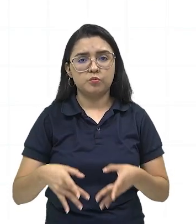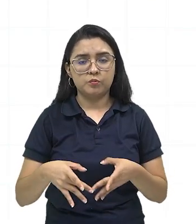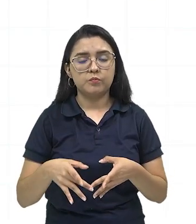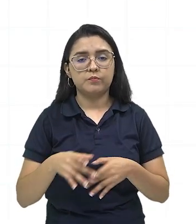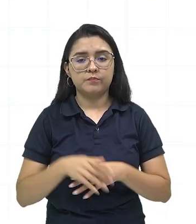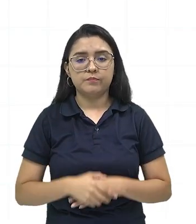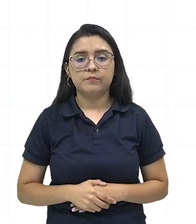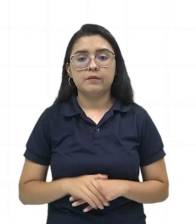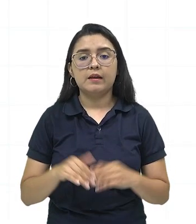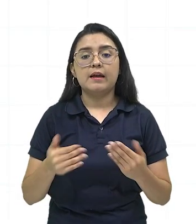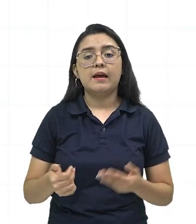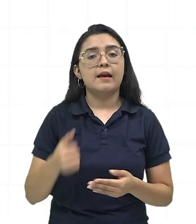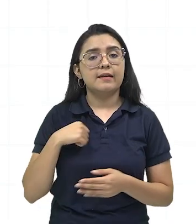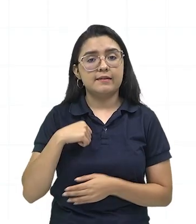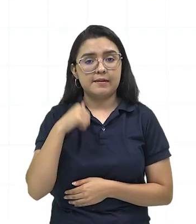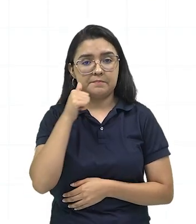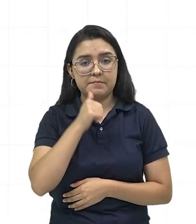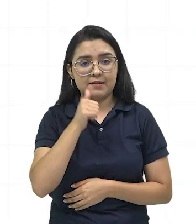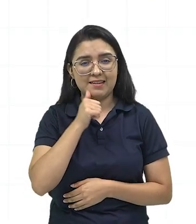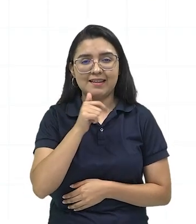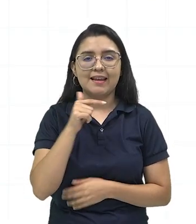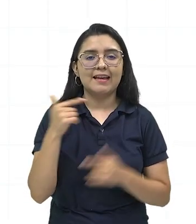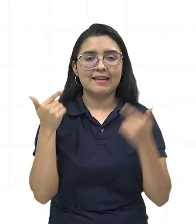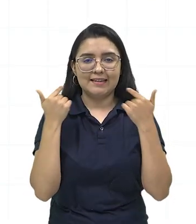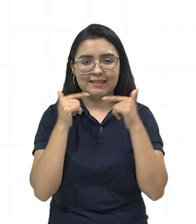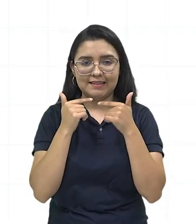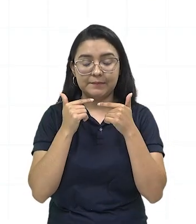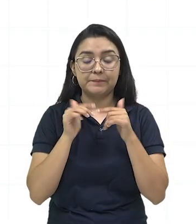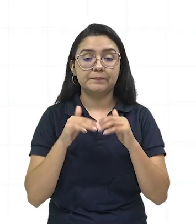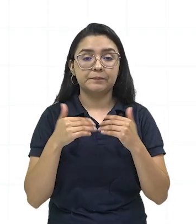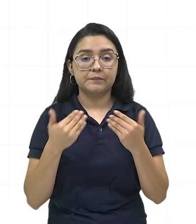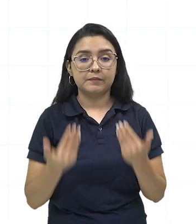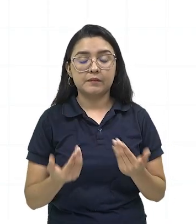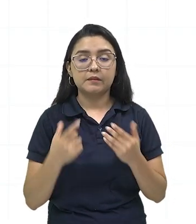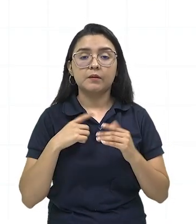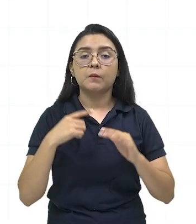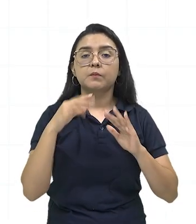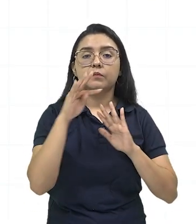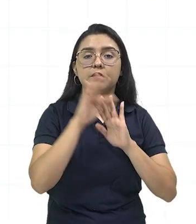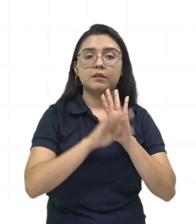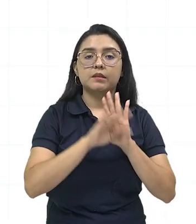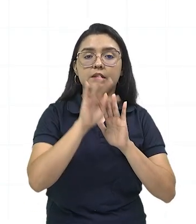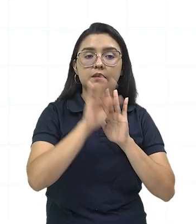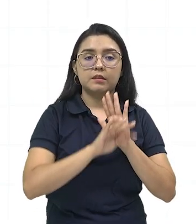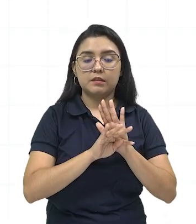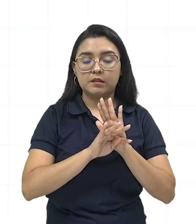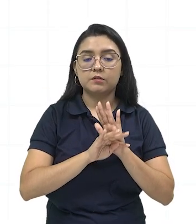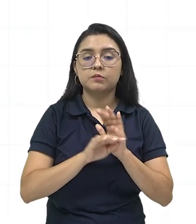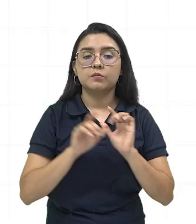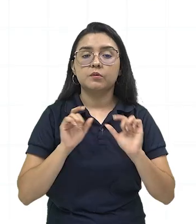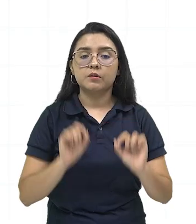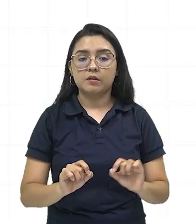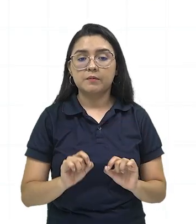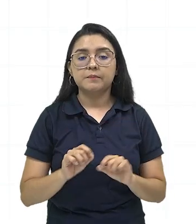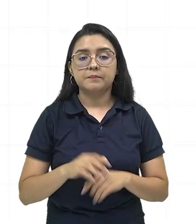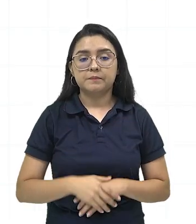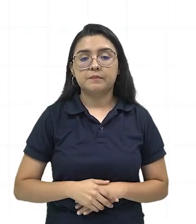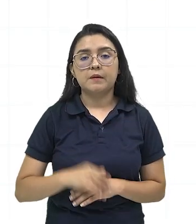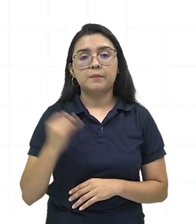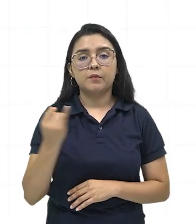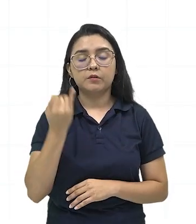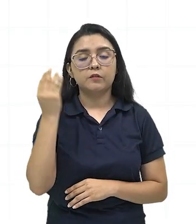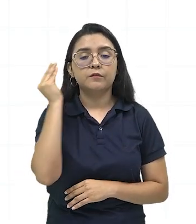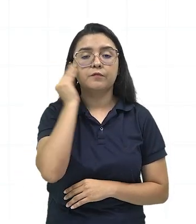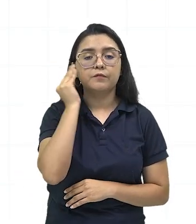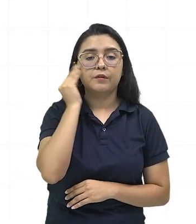Olha só, mamãe. Vejam aí, quando a gente fala de texto, é importante lermos não somente o que está